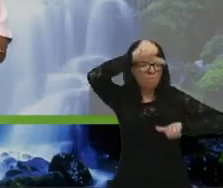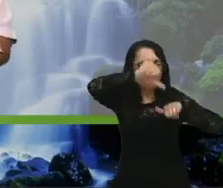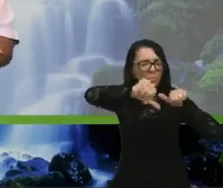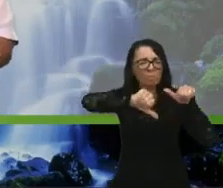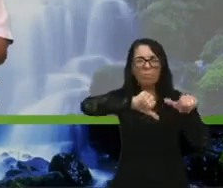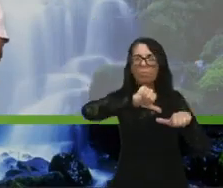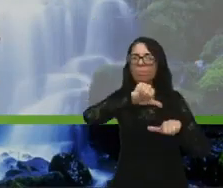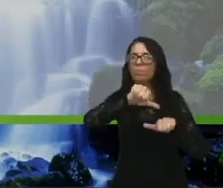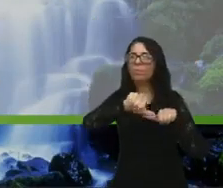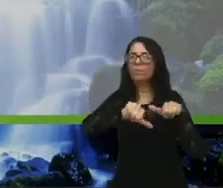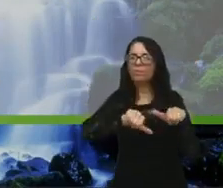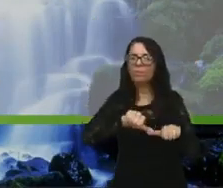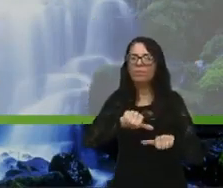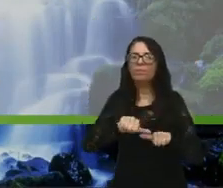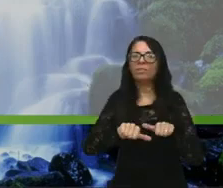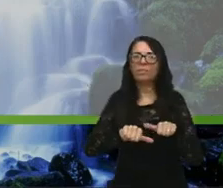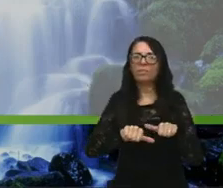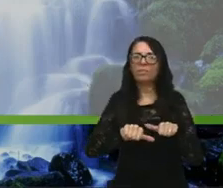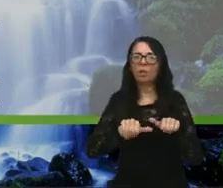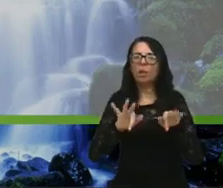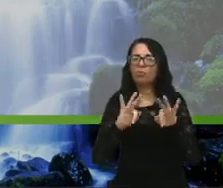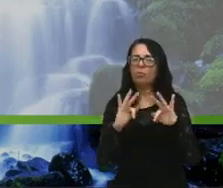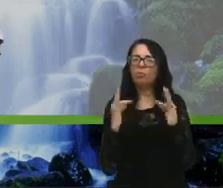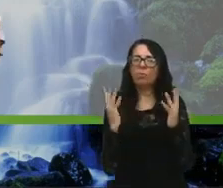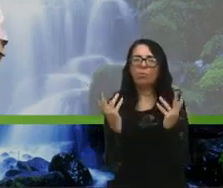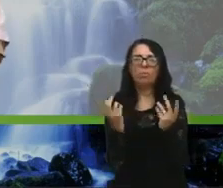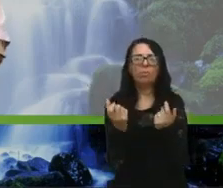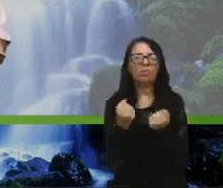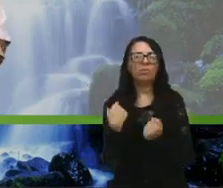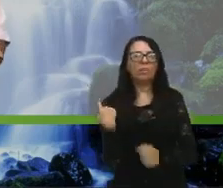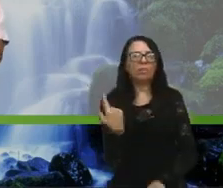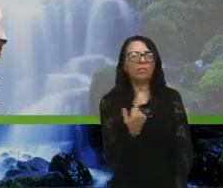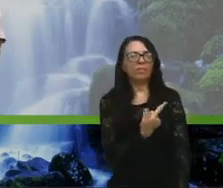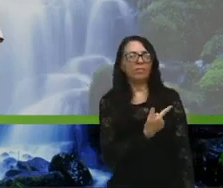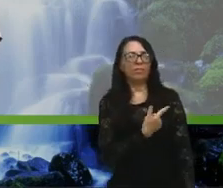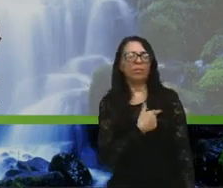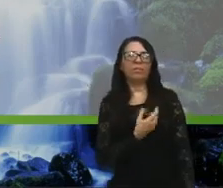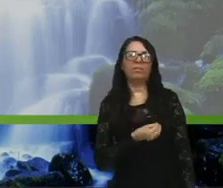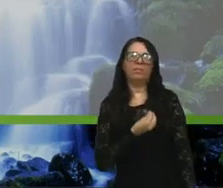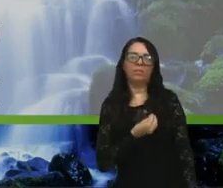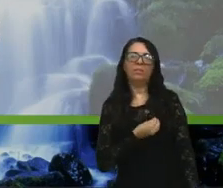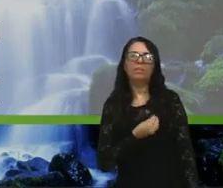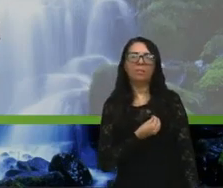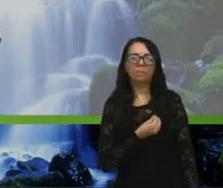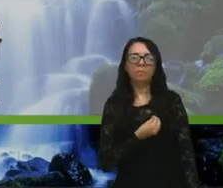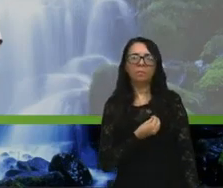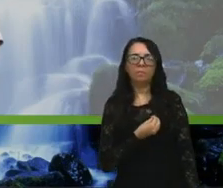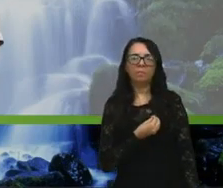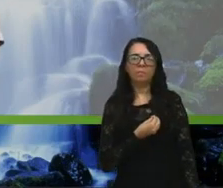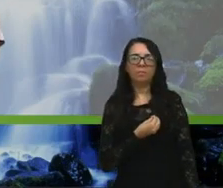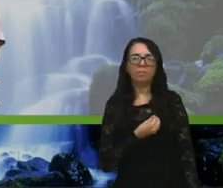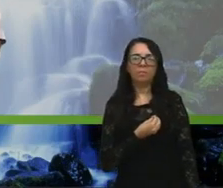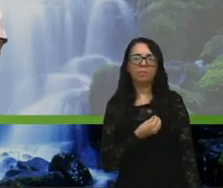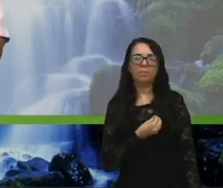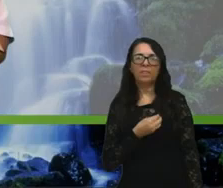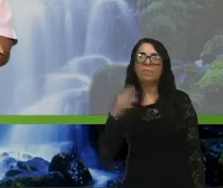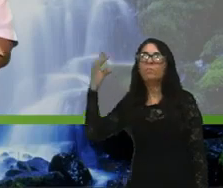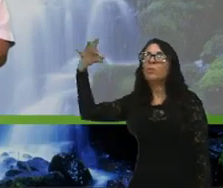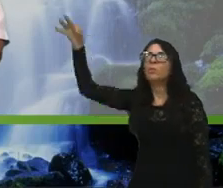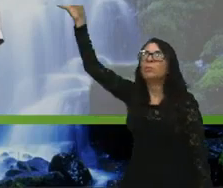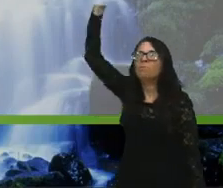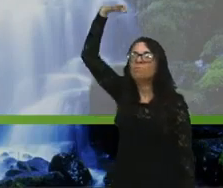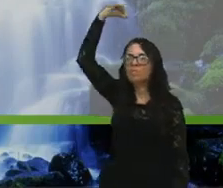A espiritualidade é viver impulsionados pelo poder do Espírito Santo, que